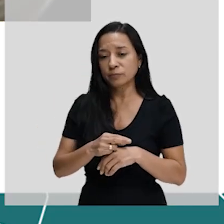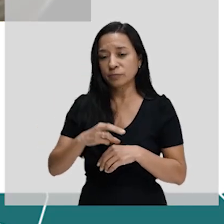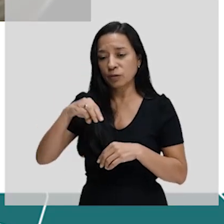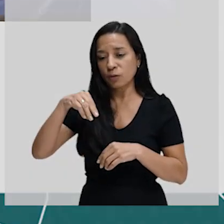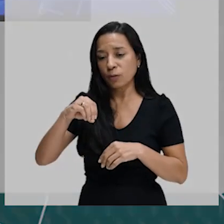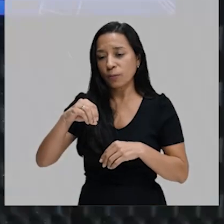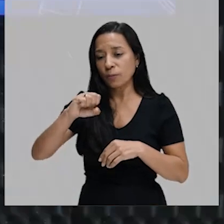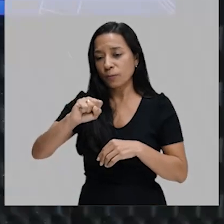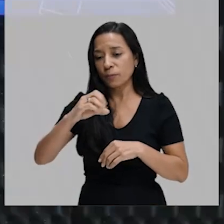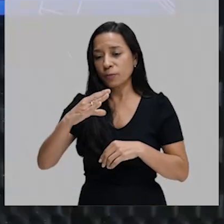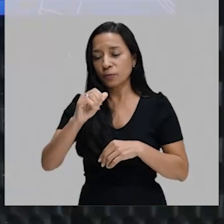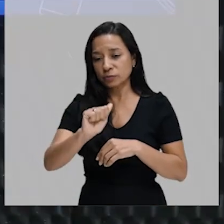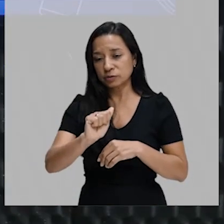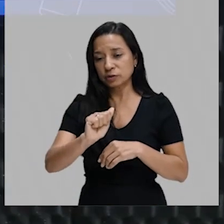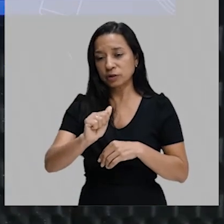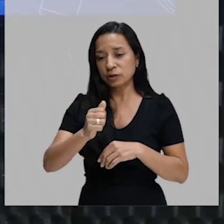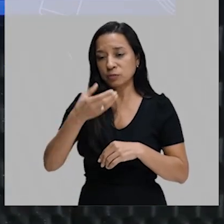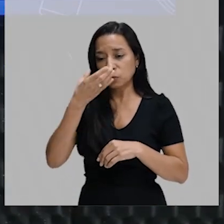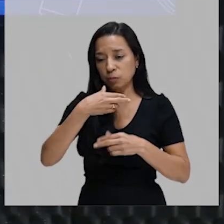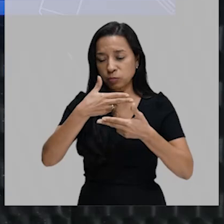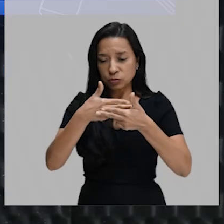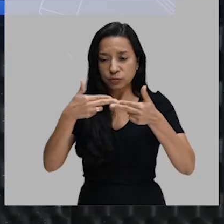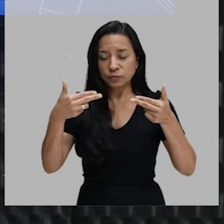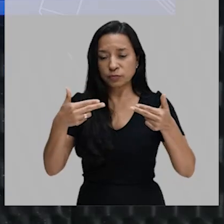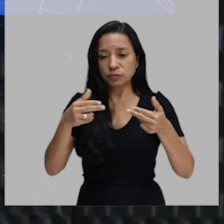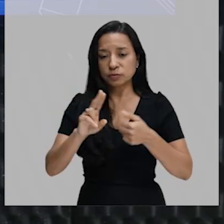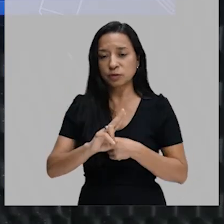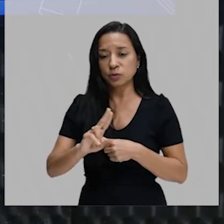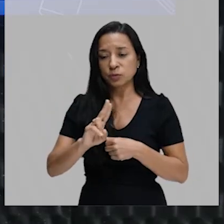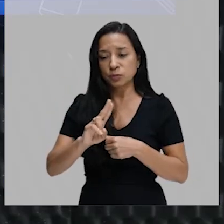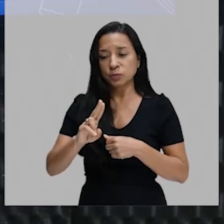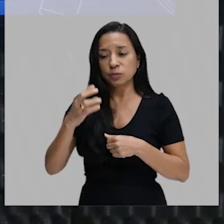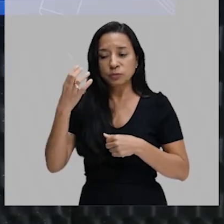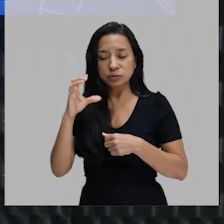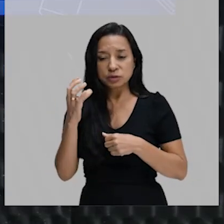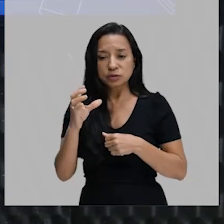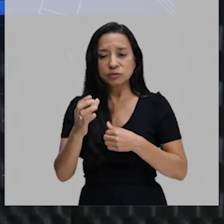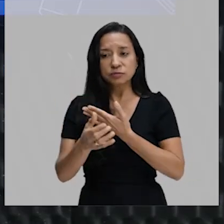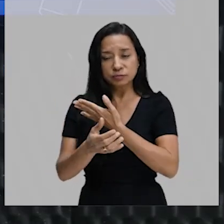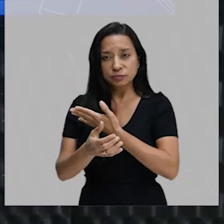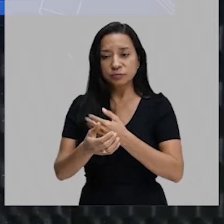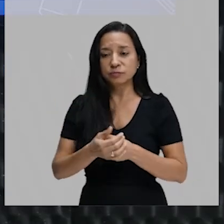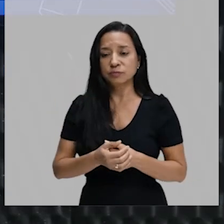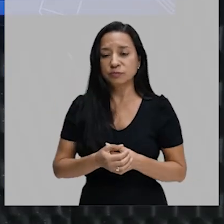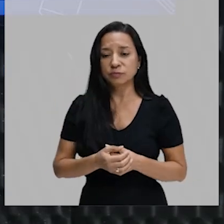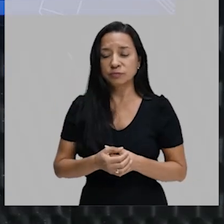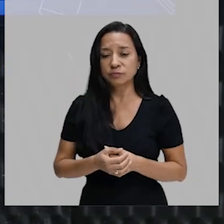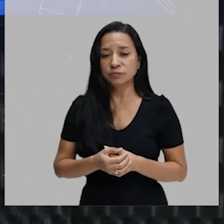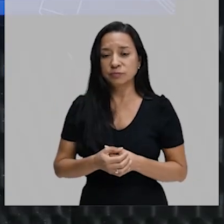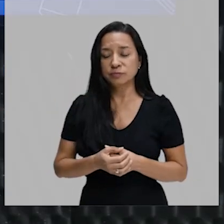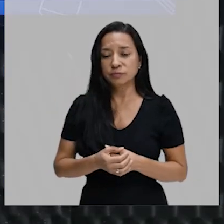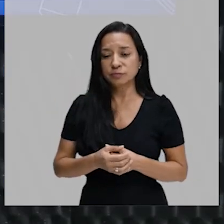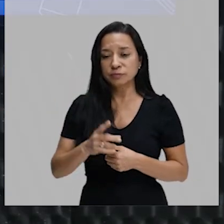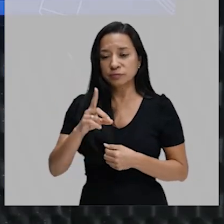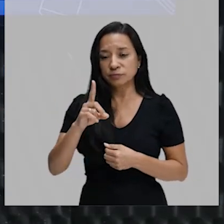de frutas. Tá? Mosca de frutas. O nome científico dela é Drosophila